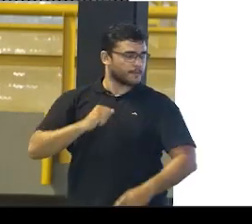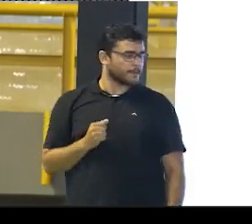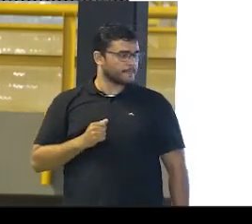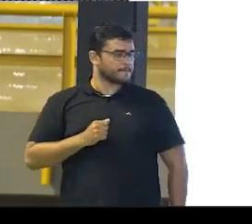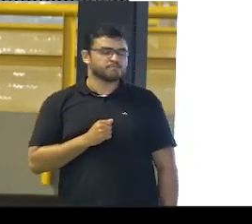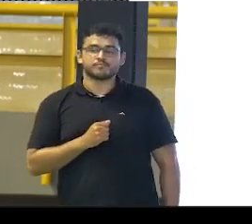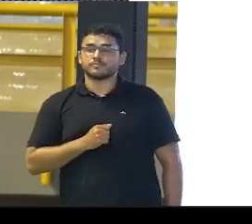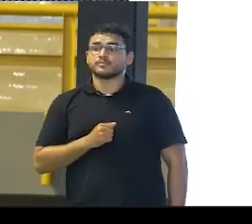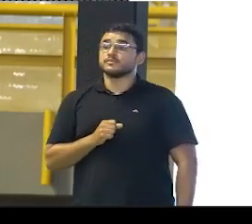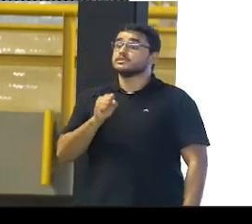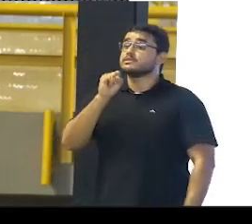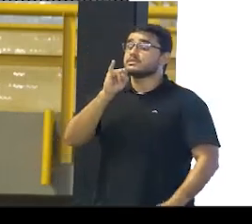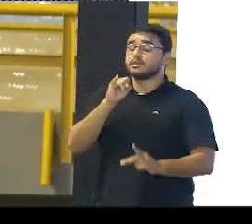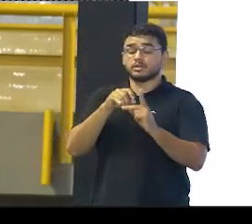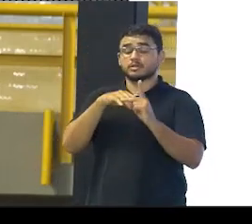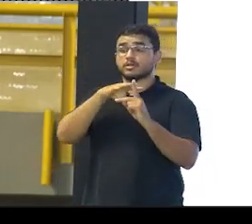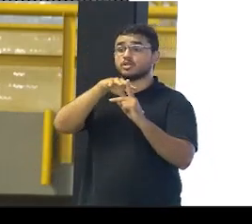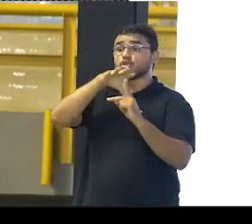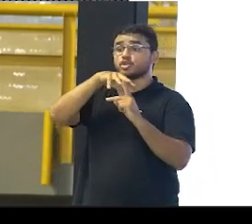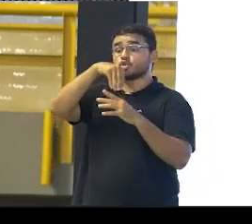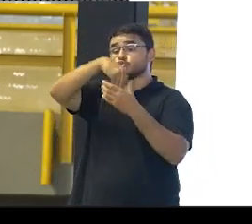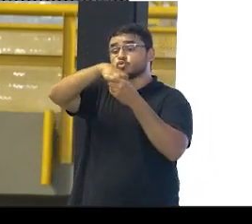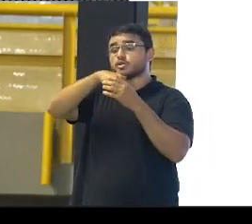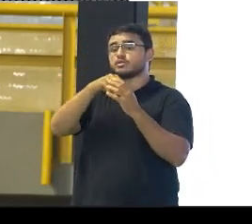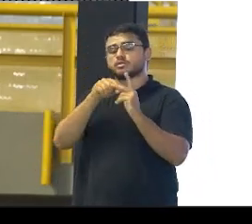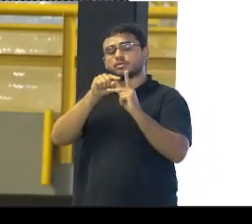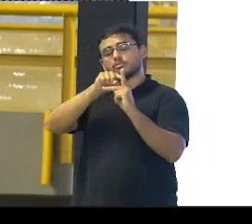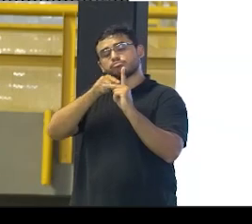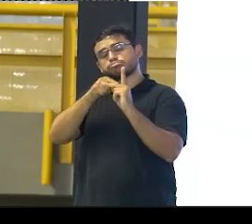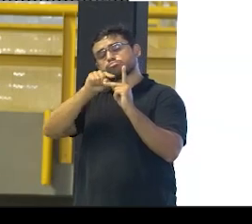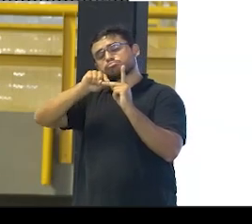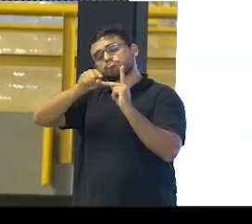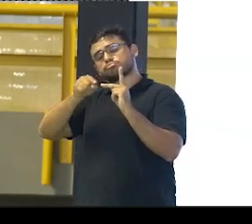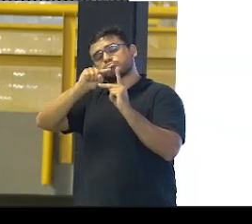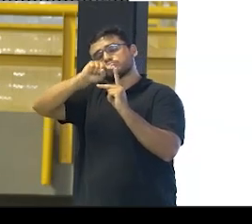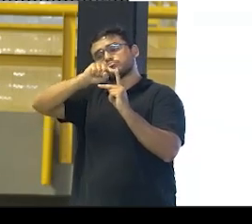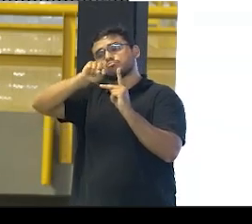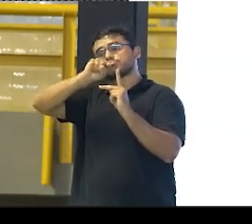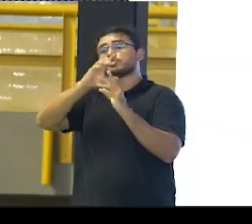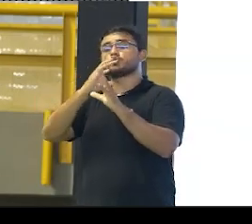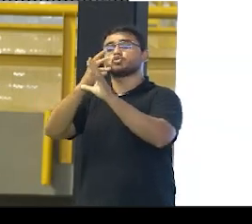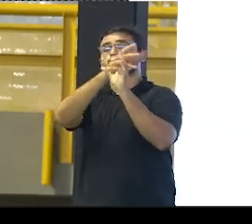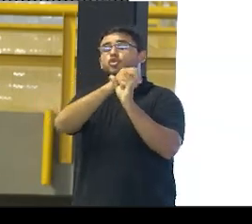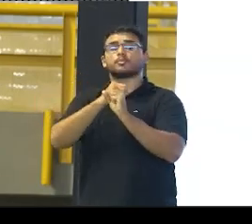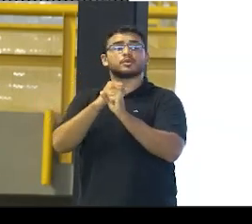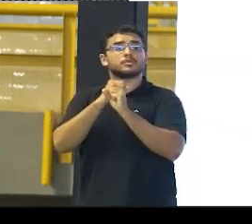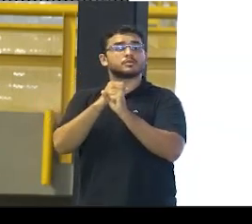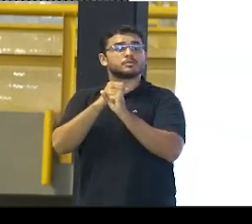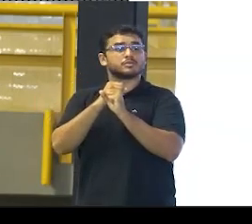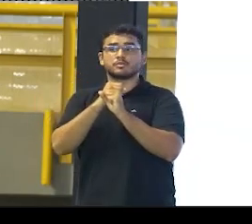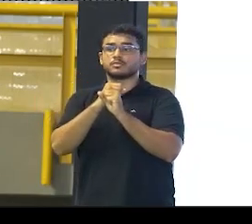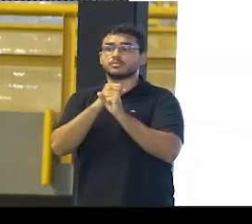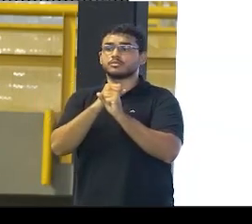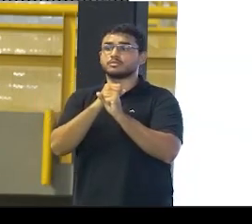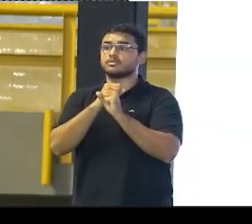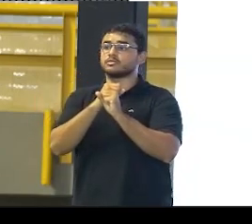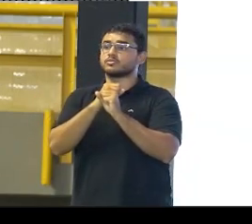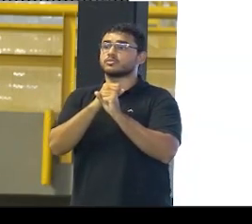conheça pelo menos o seno de 30 graus, o seno, o cosseno e a tangente de